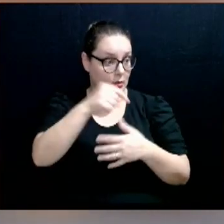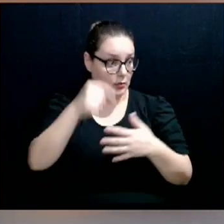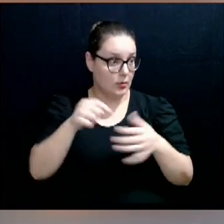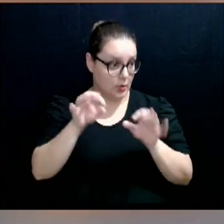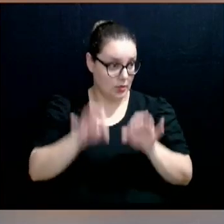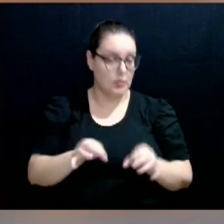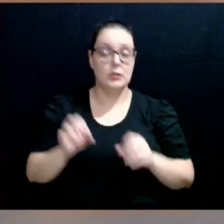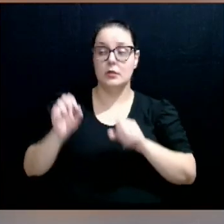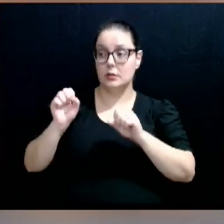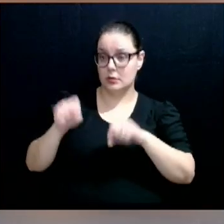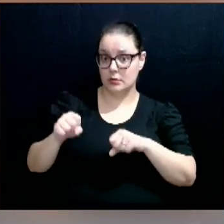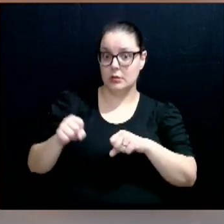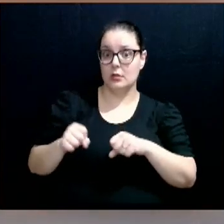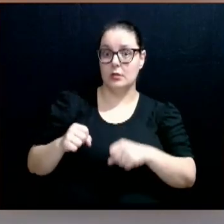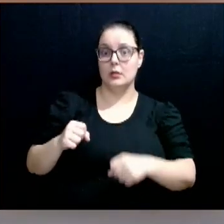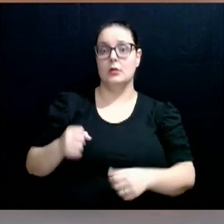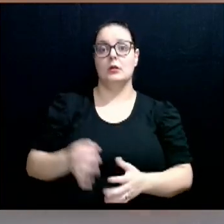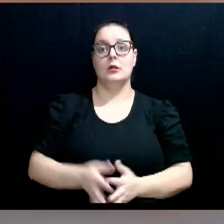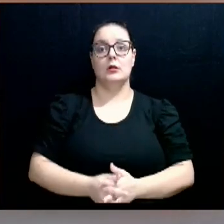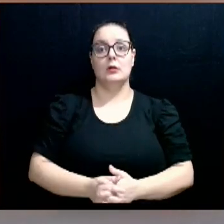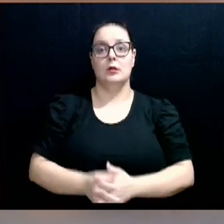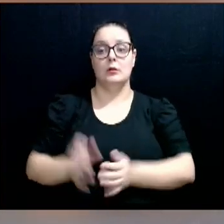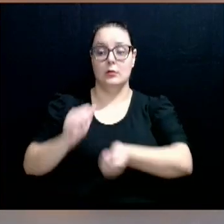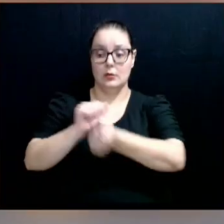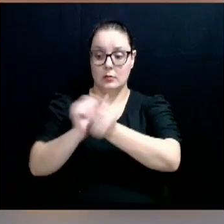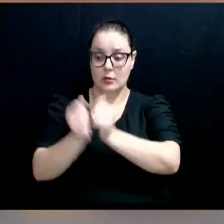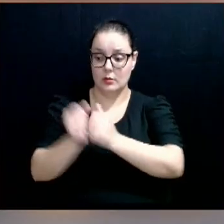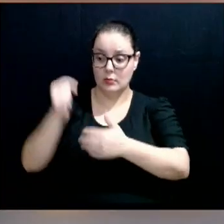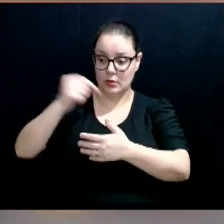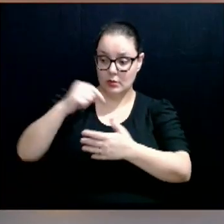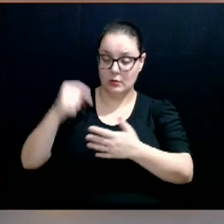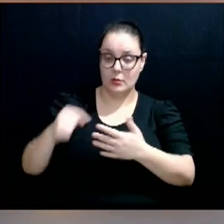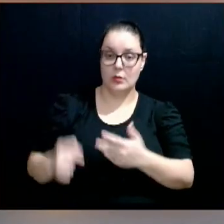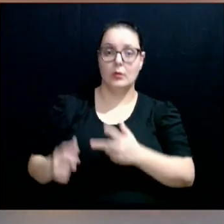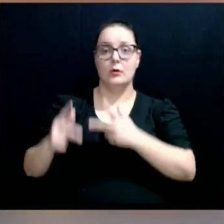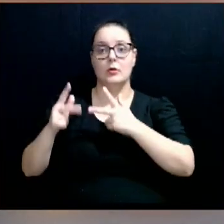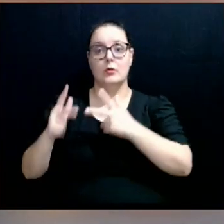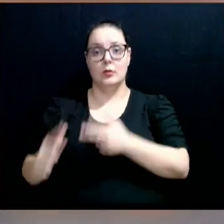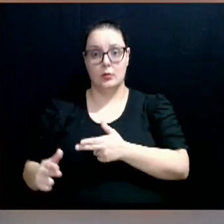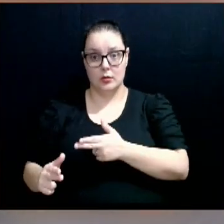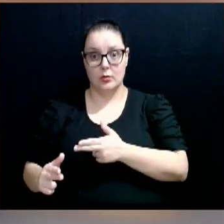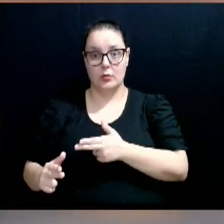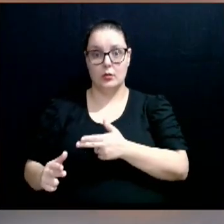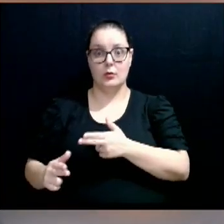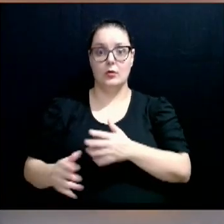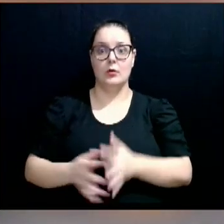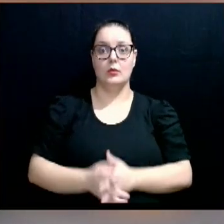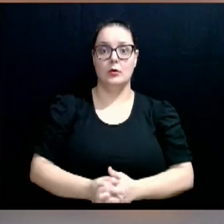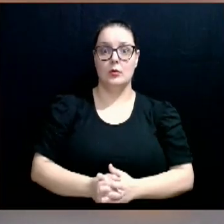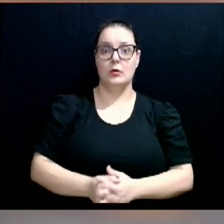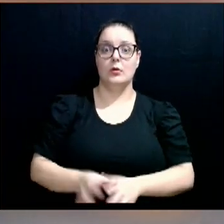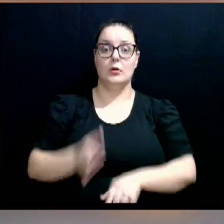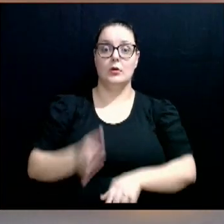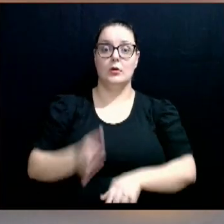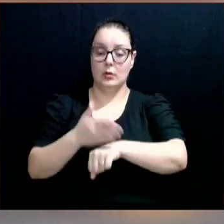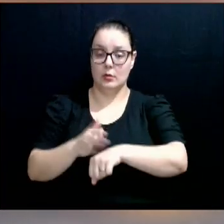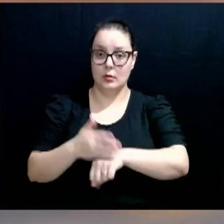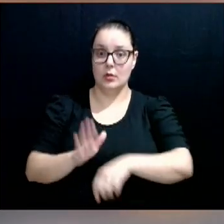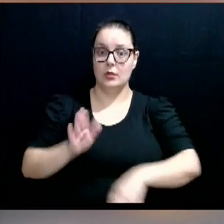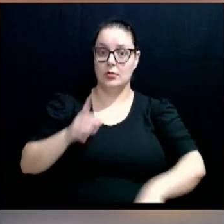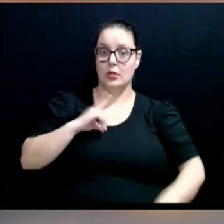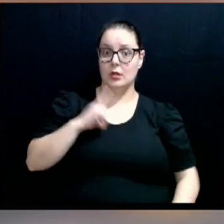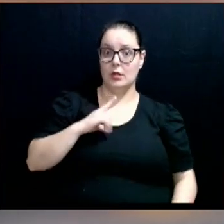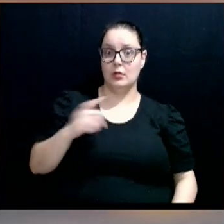são adequações pontuais de acordo com o que já se pratica, já se tem de atualizado